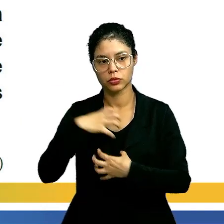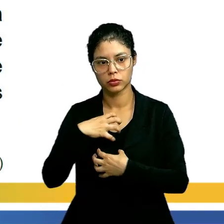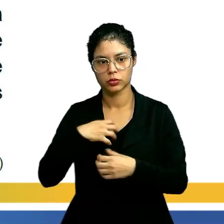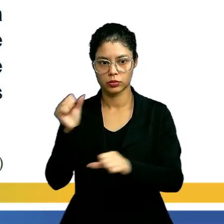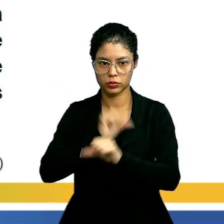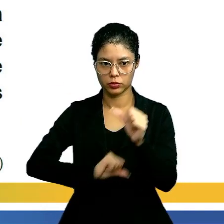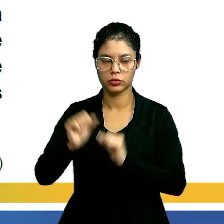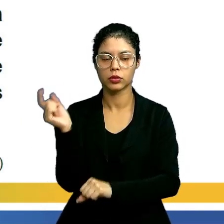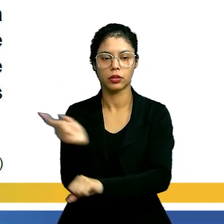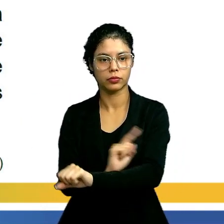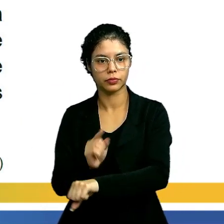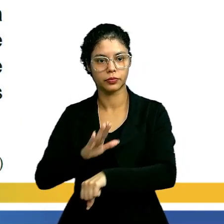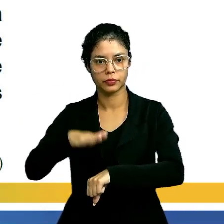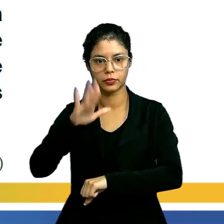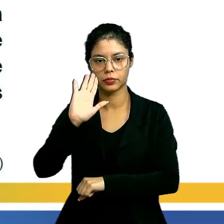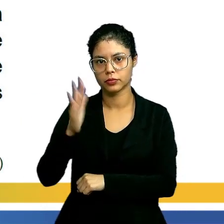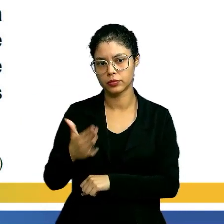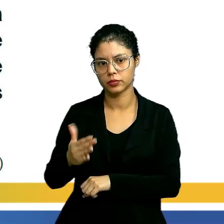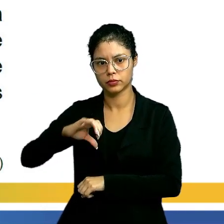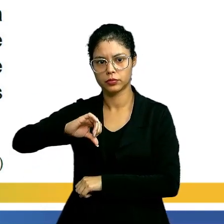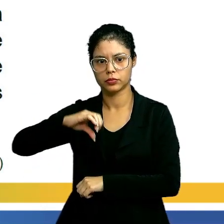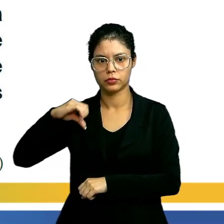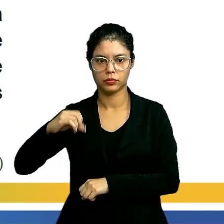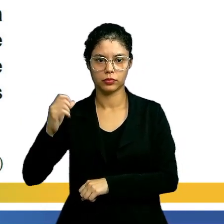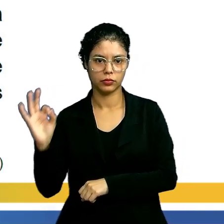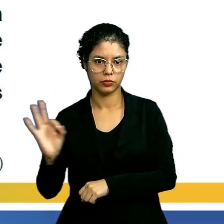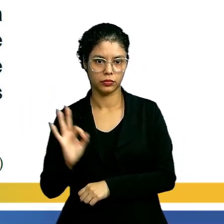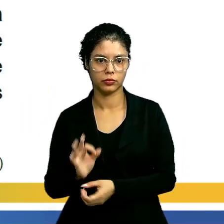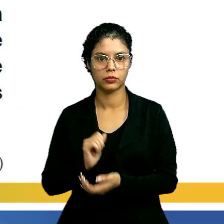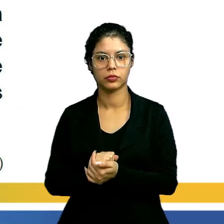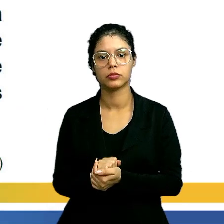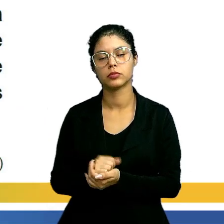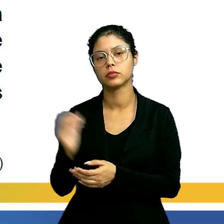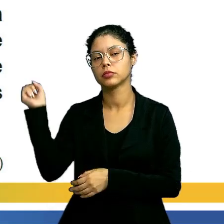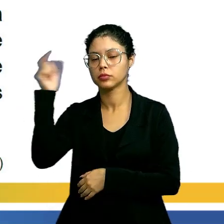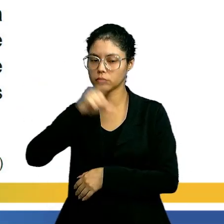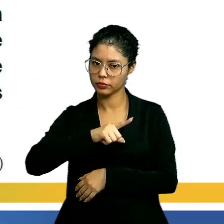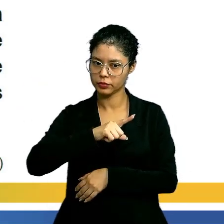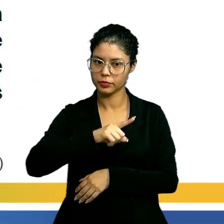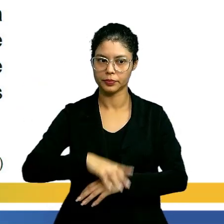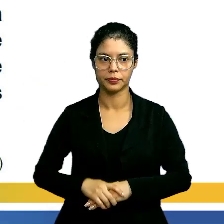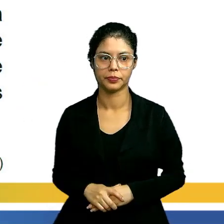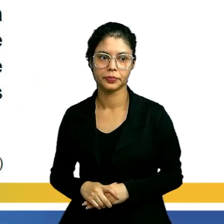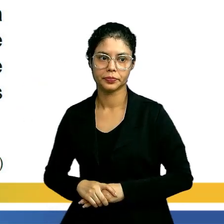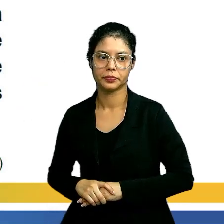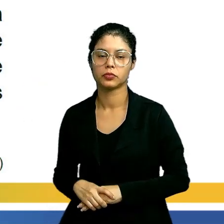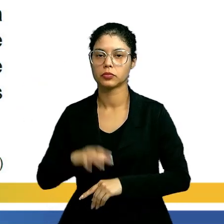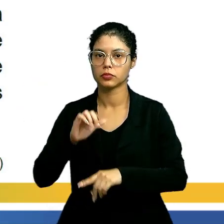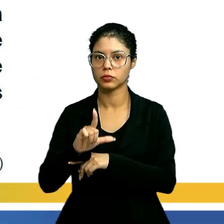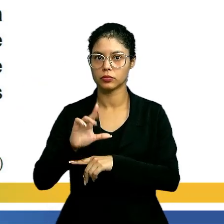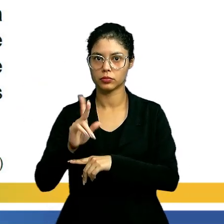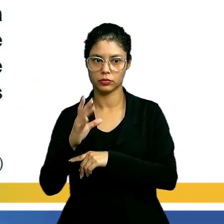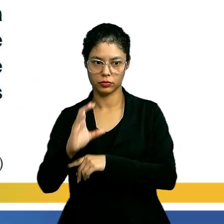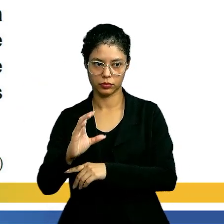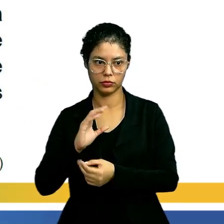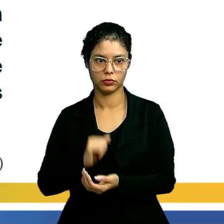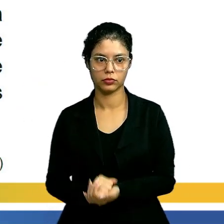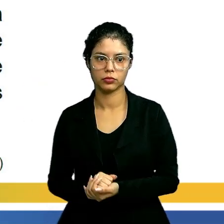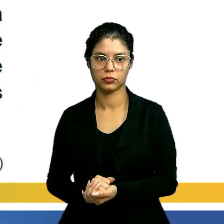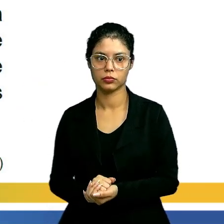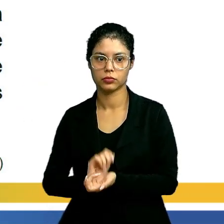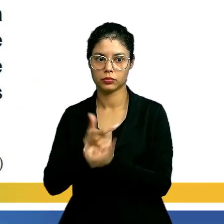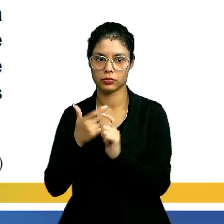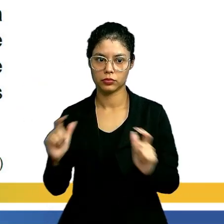em sentidos opostos, com velocidades próximas de 99% da velocidade da luz. O